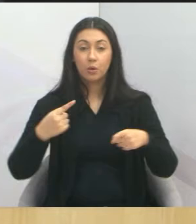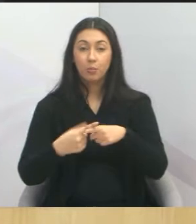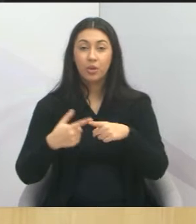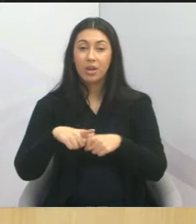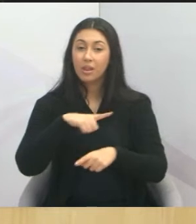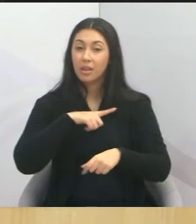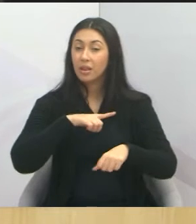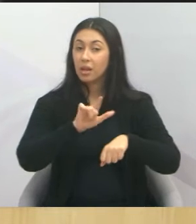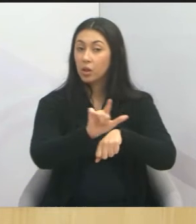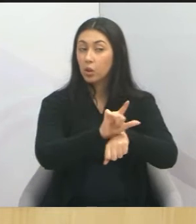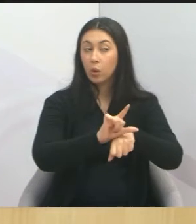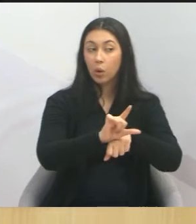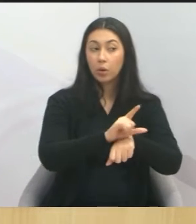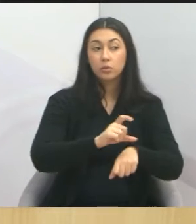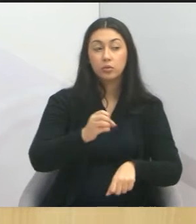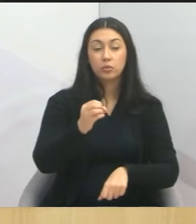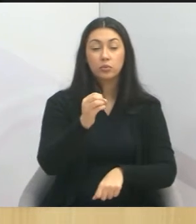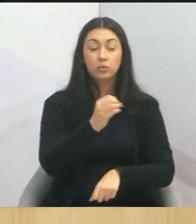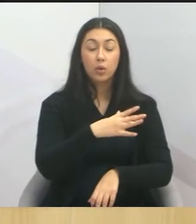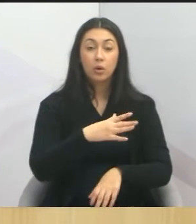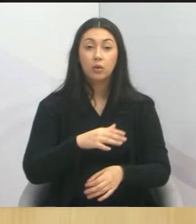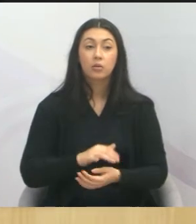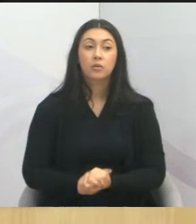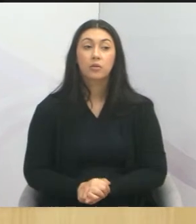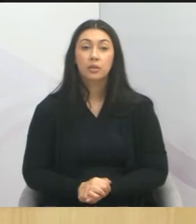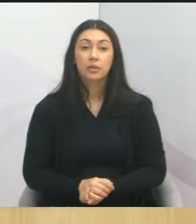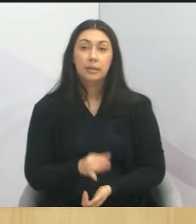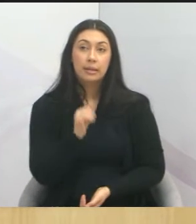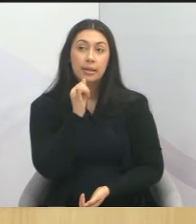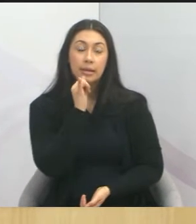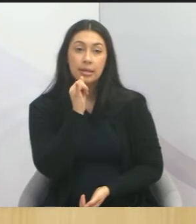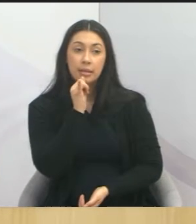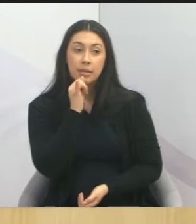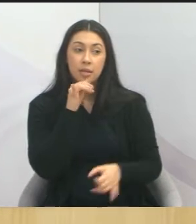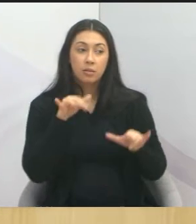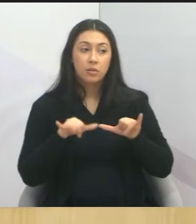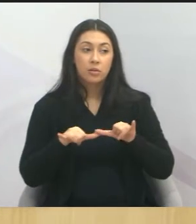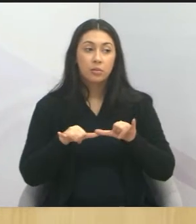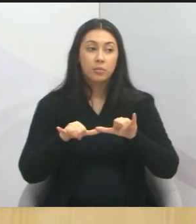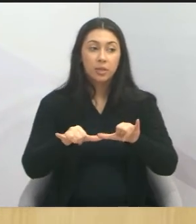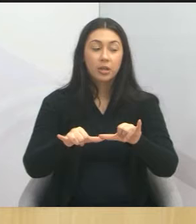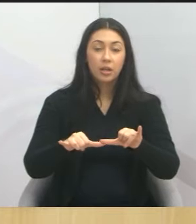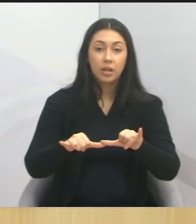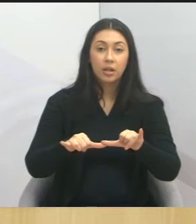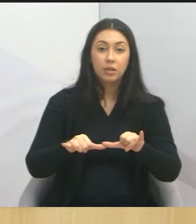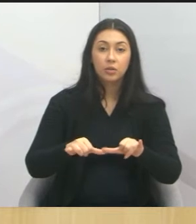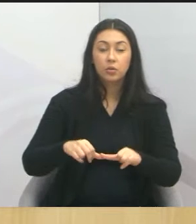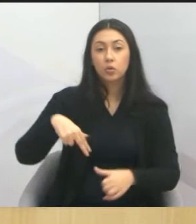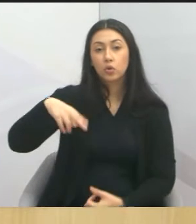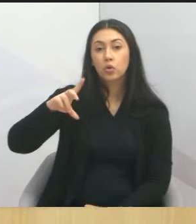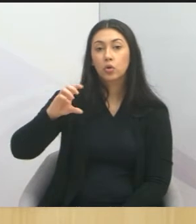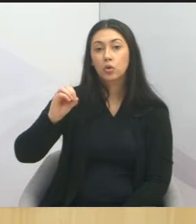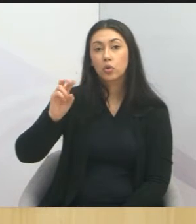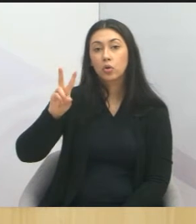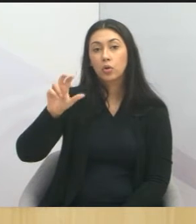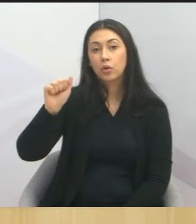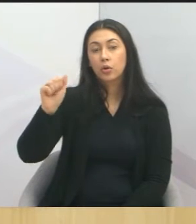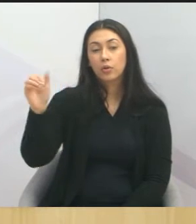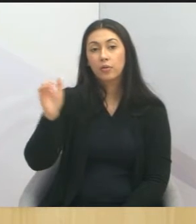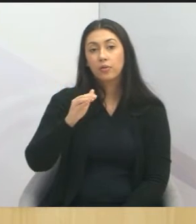novos empreendimento localizado na rodovia Como por exemplo o supermercado Nova Era farmácia